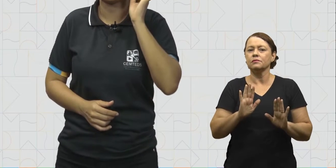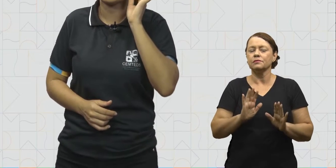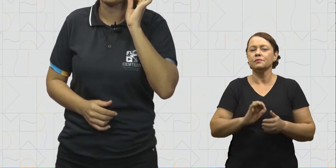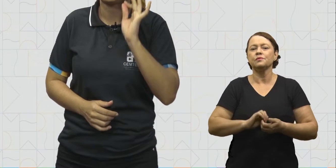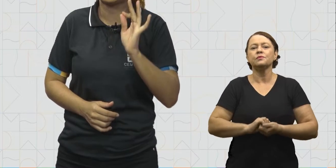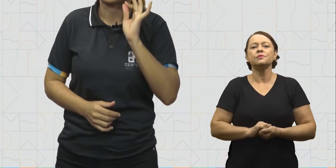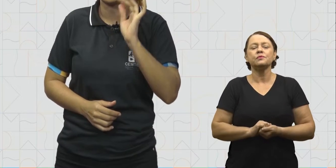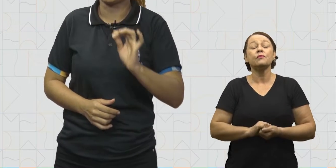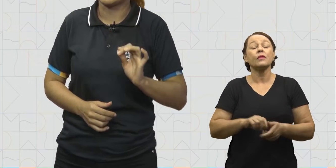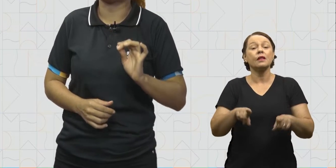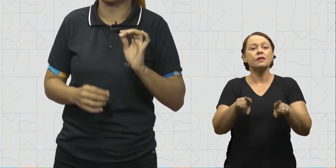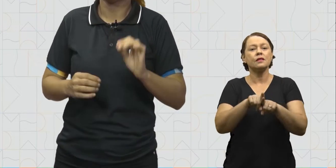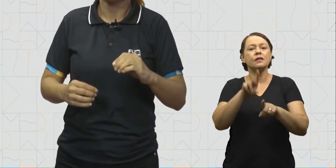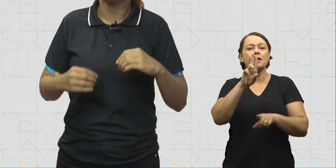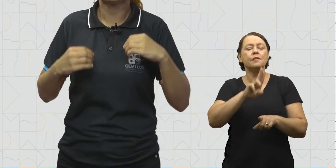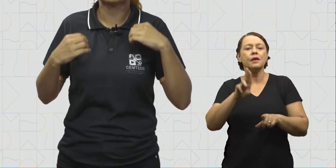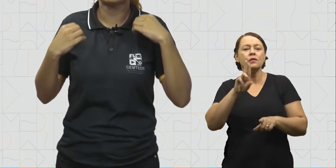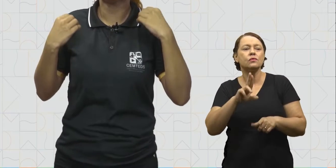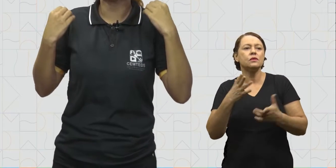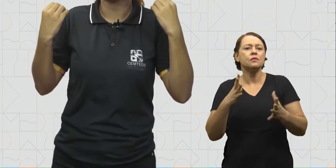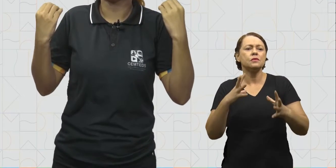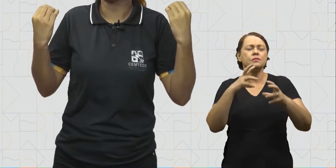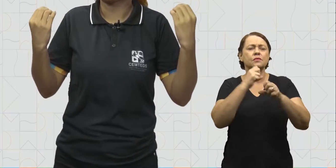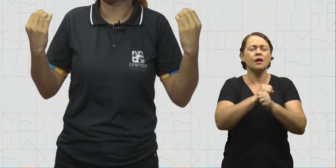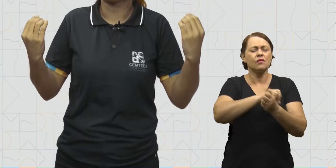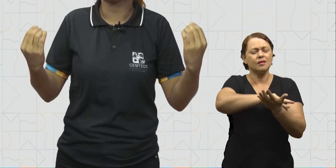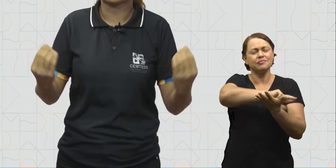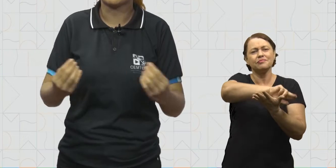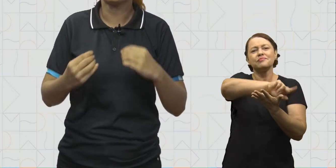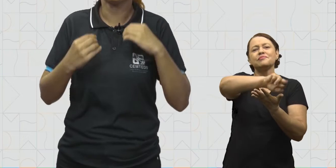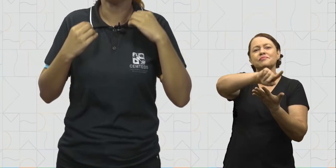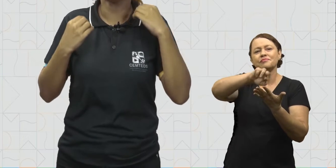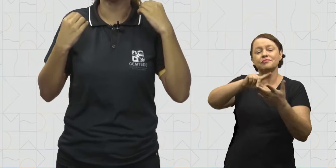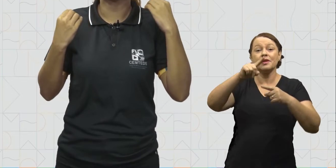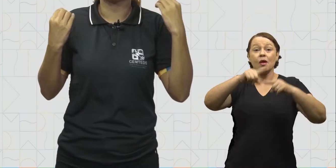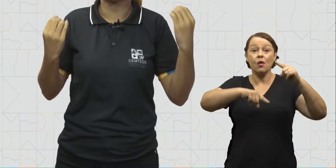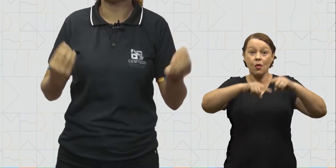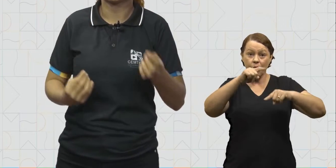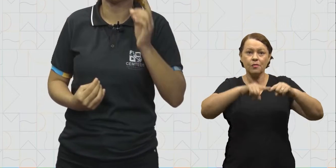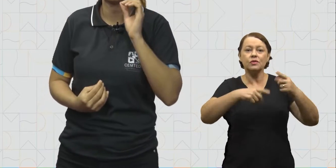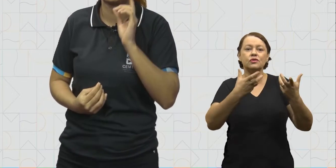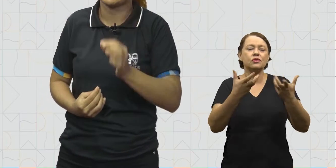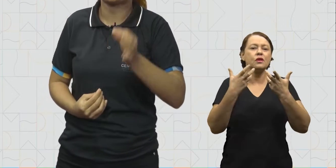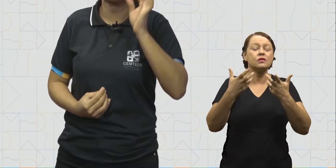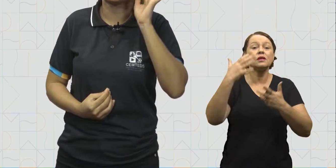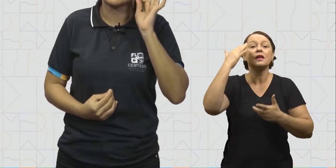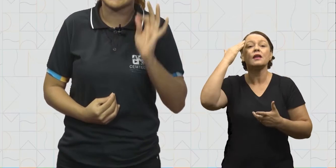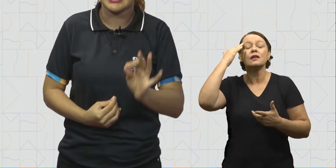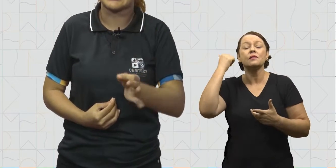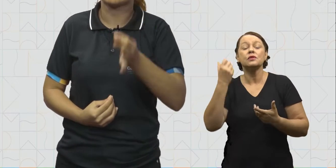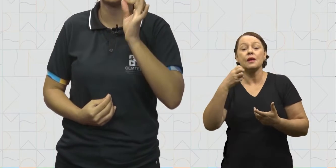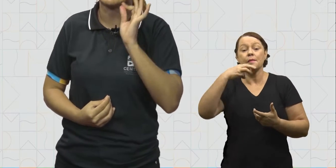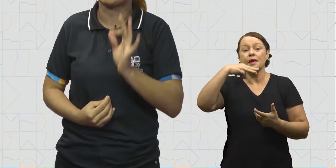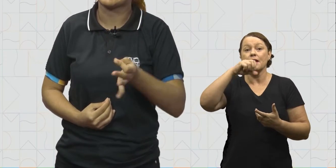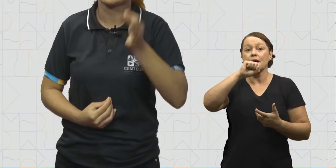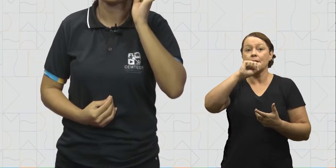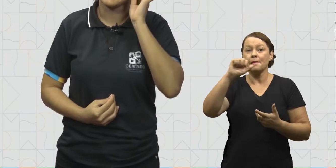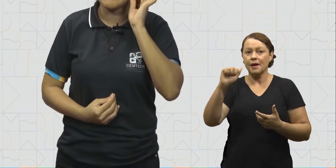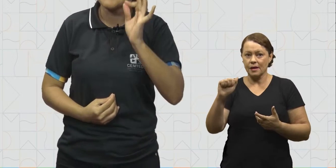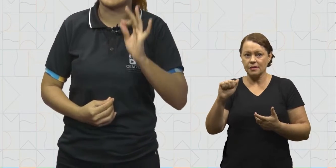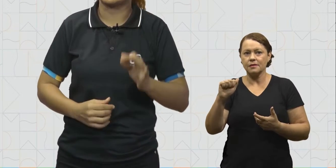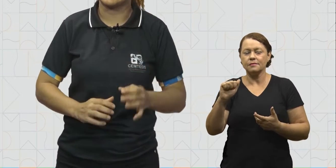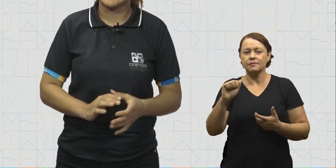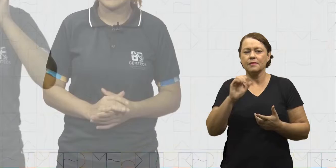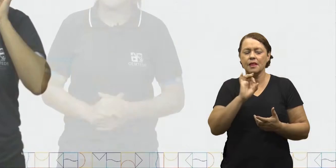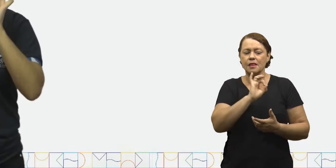usamos essa medida de massa. Usamos também para calcular muitos outros objetos que queremos saber